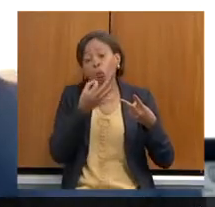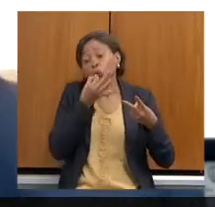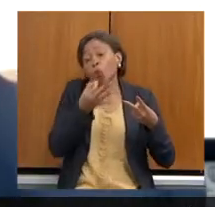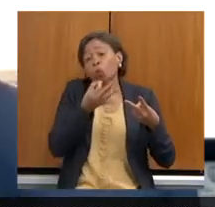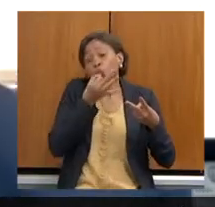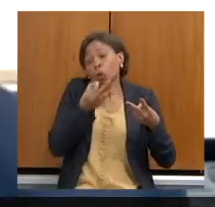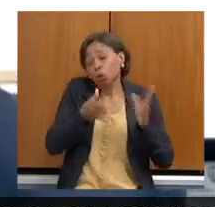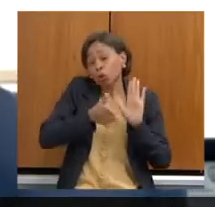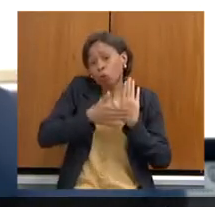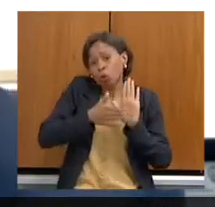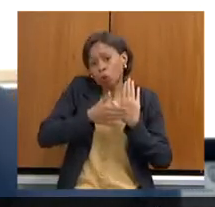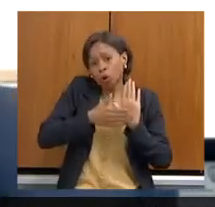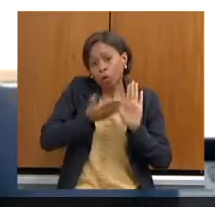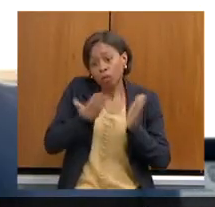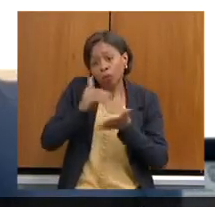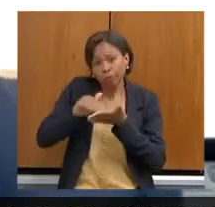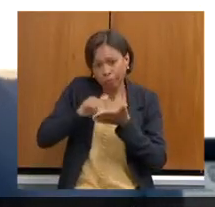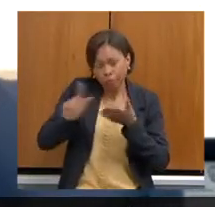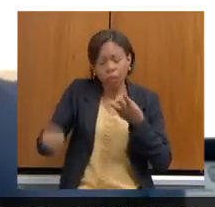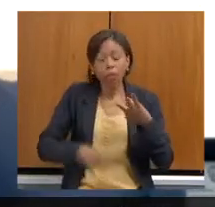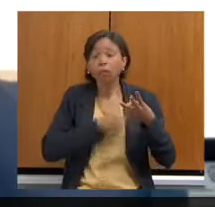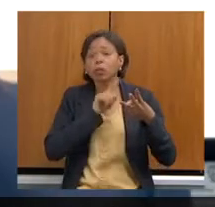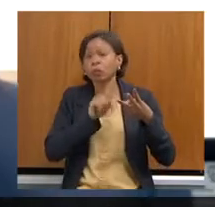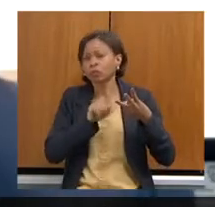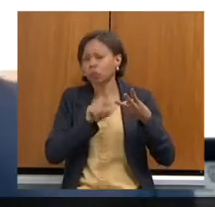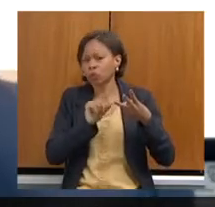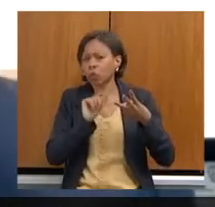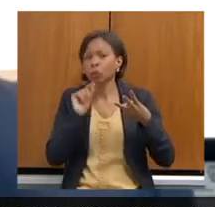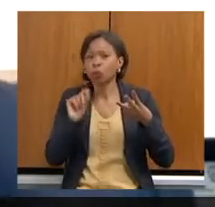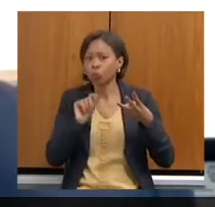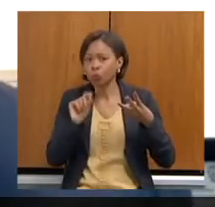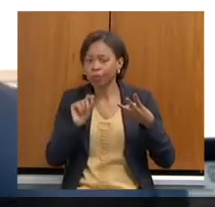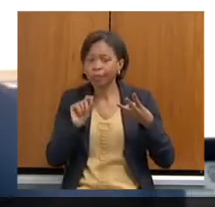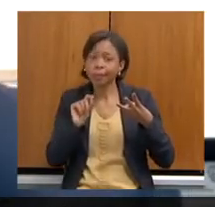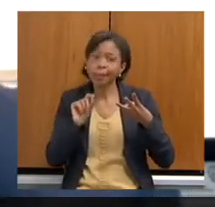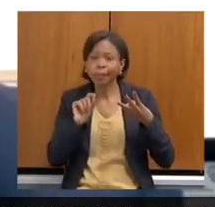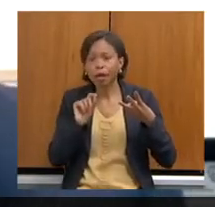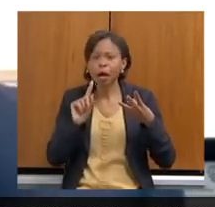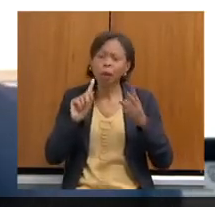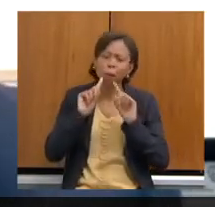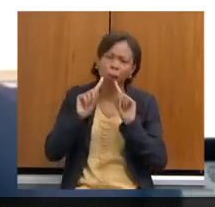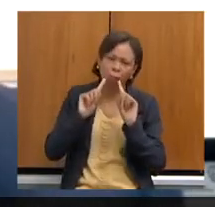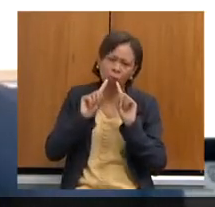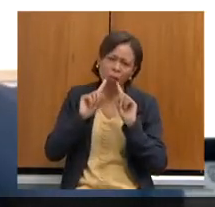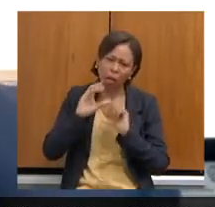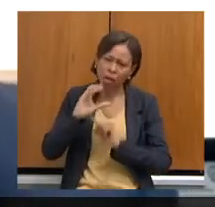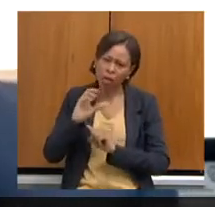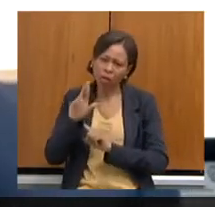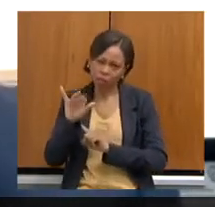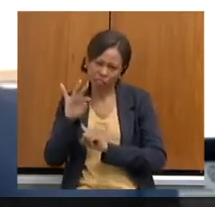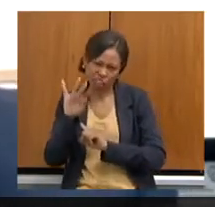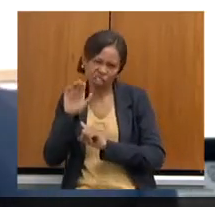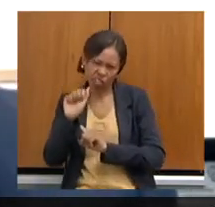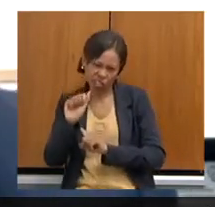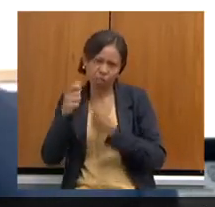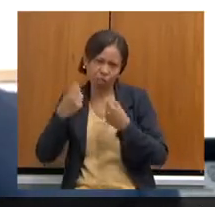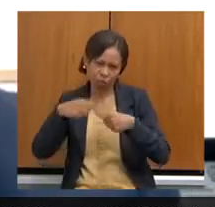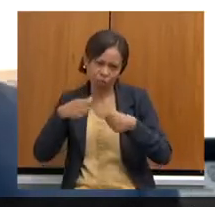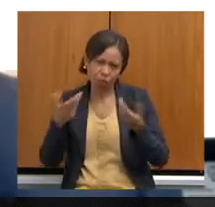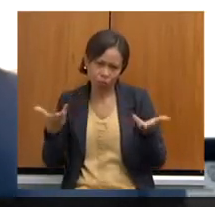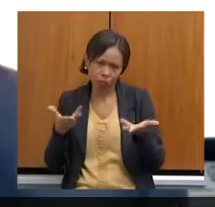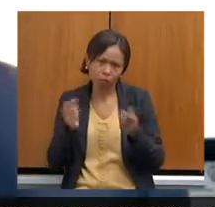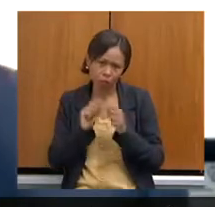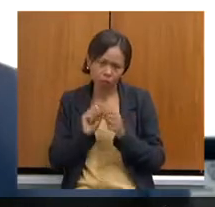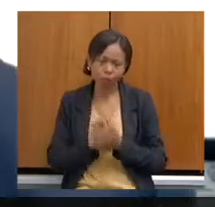sugestão ou proposta pela secretaria e terceiro também alguma cliente que eu acho que é necessário que a gente aproveita esse momento para